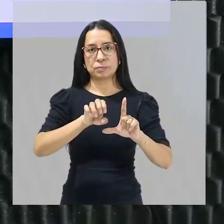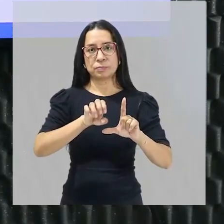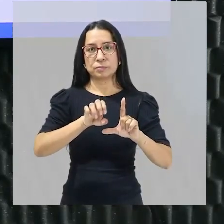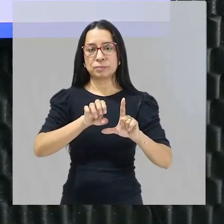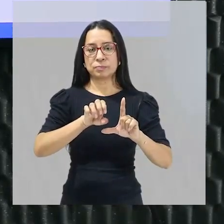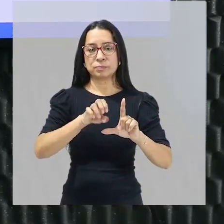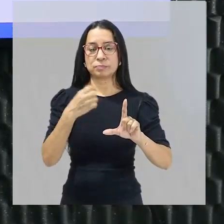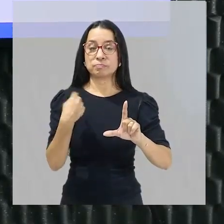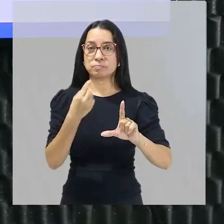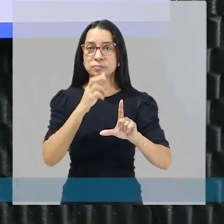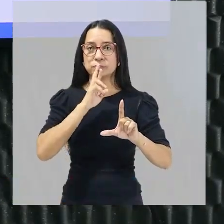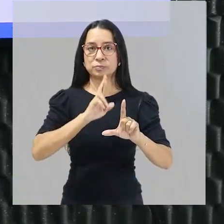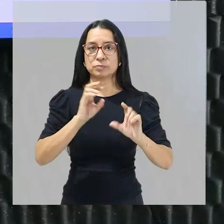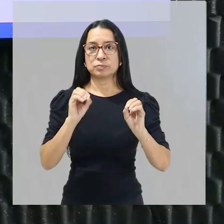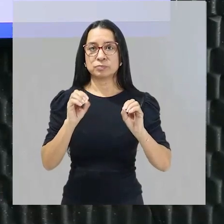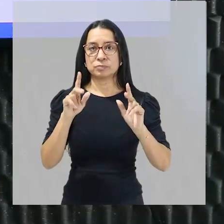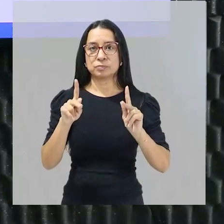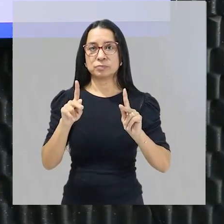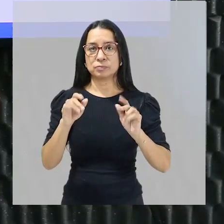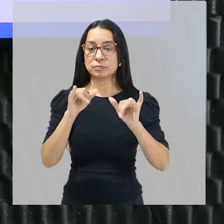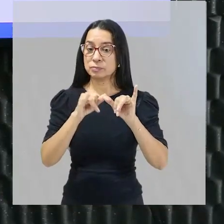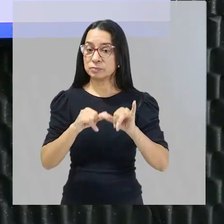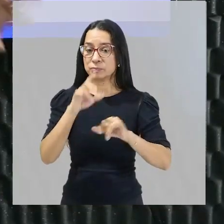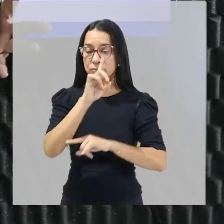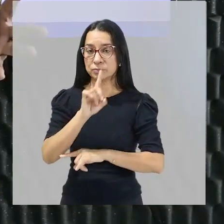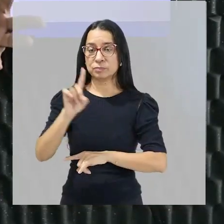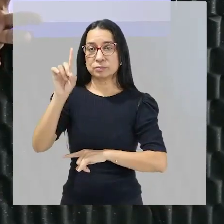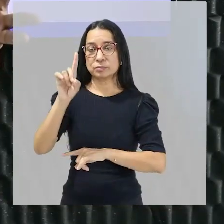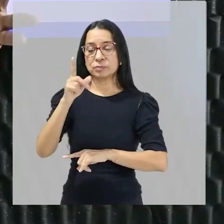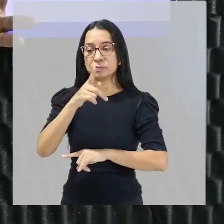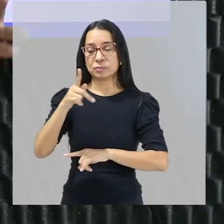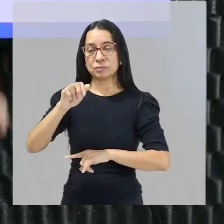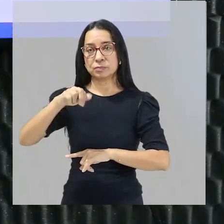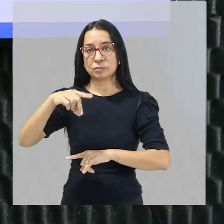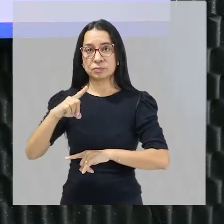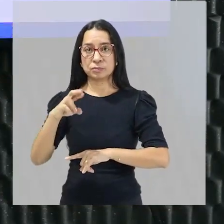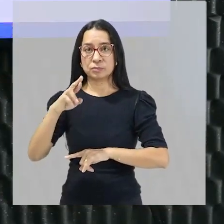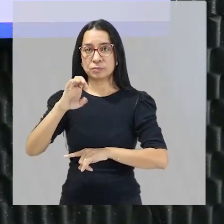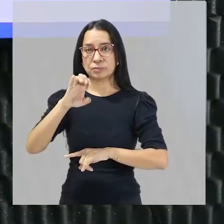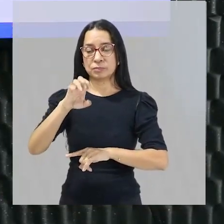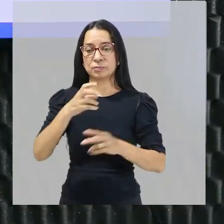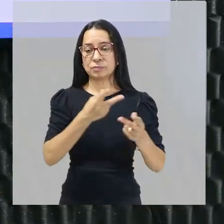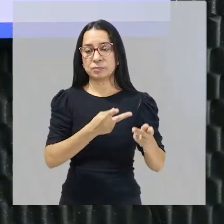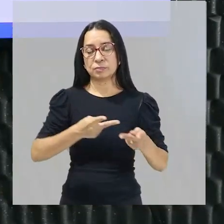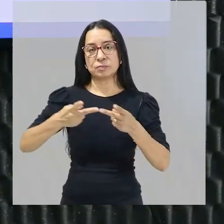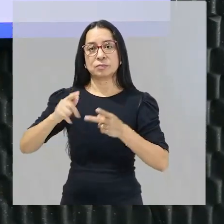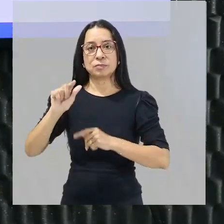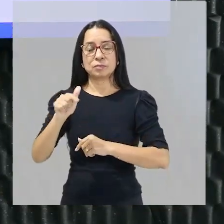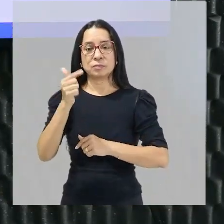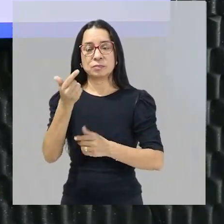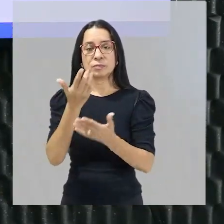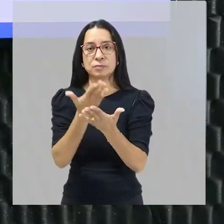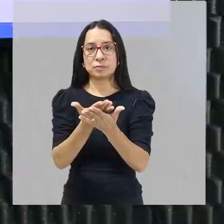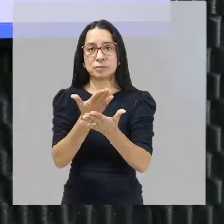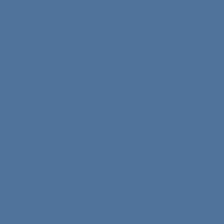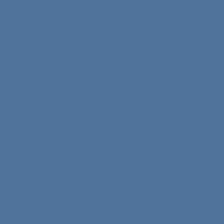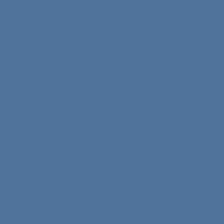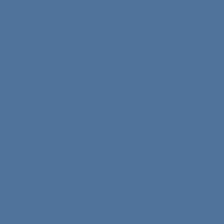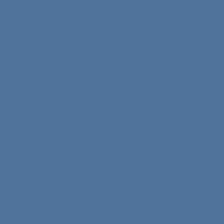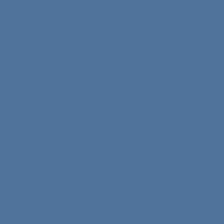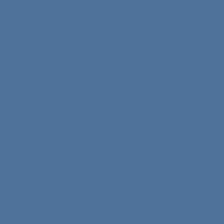é a nossa resposta, ok? Fique com Deus, professor André, deixando vocês mais uma vez aqui e convidando para as próximas aulas.